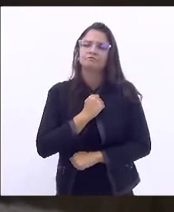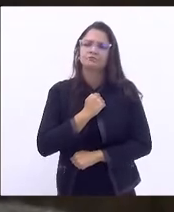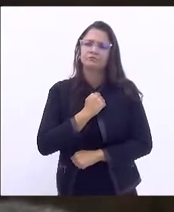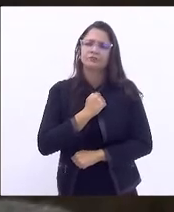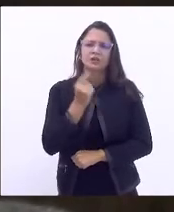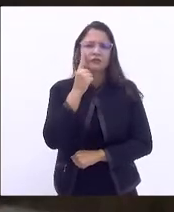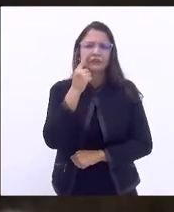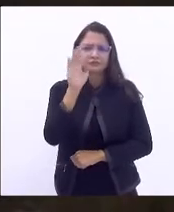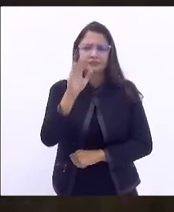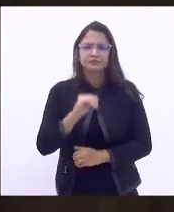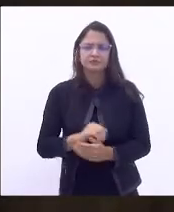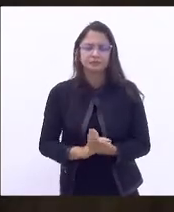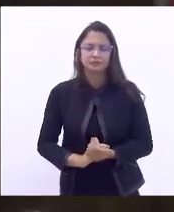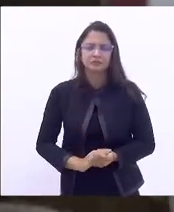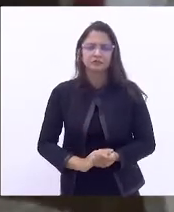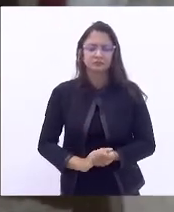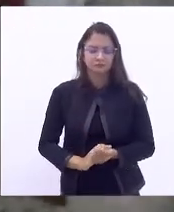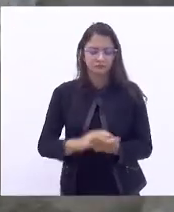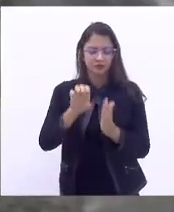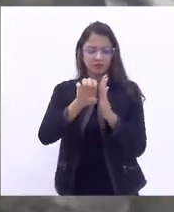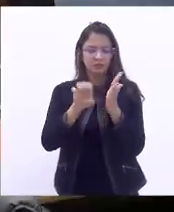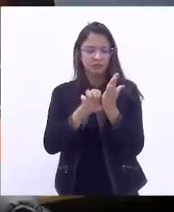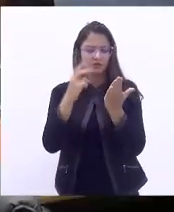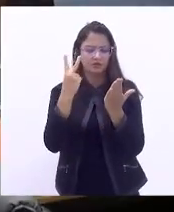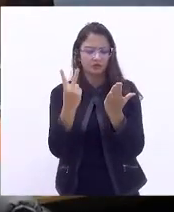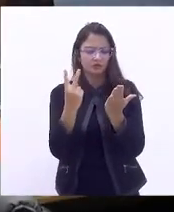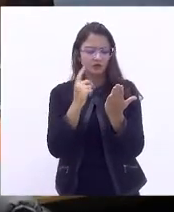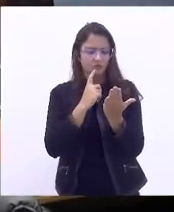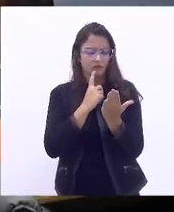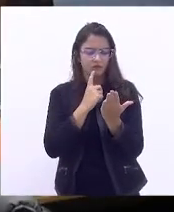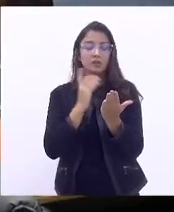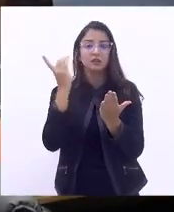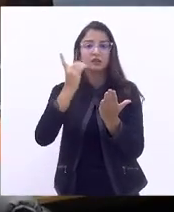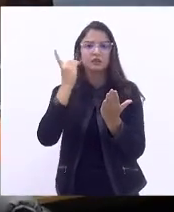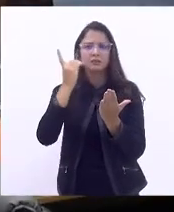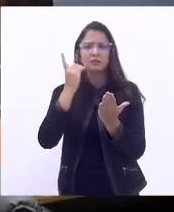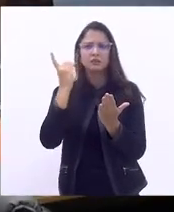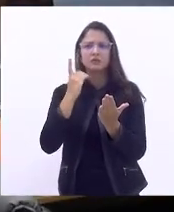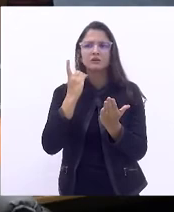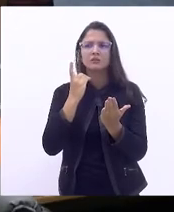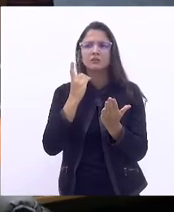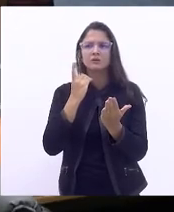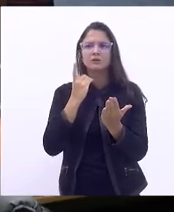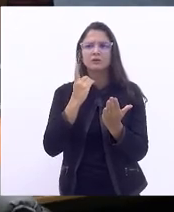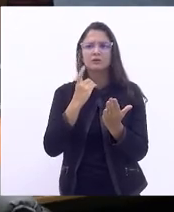Deixa eu chegar lá. Emenda 2. É do deputado.